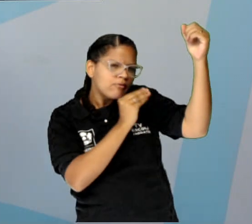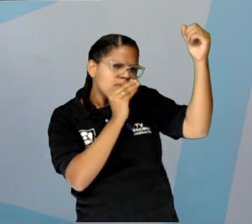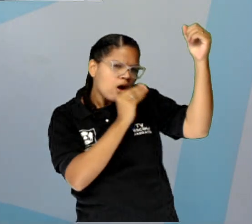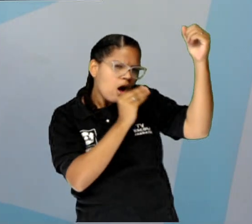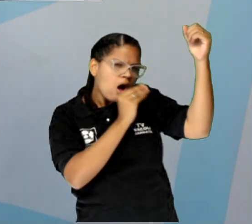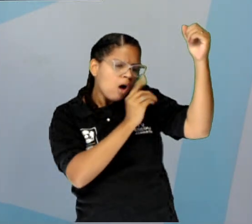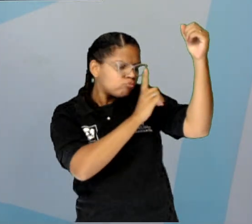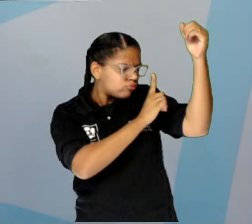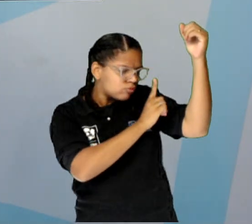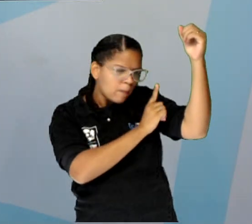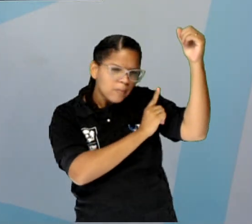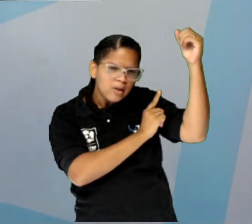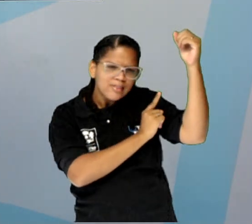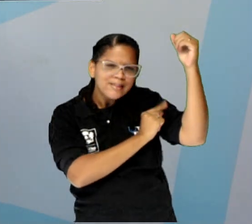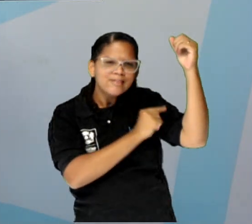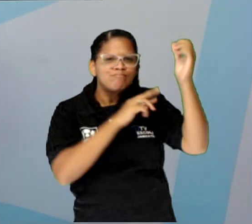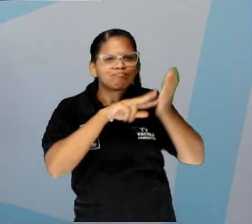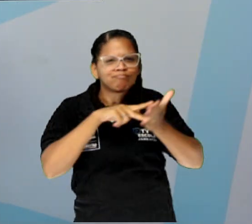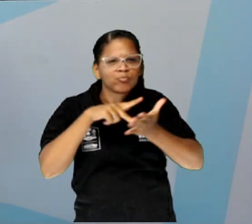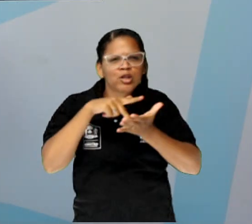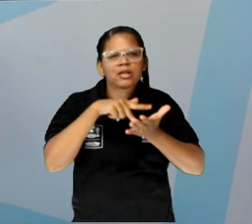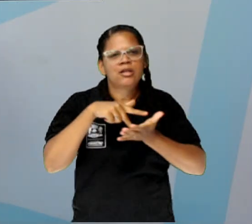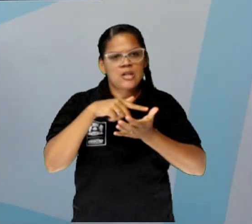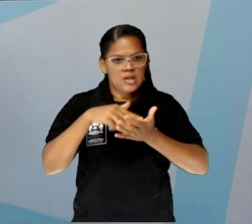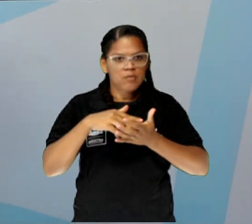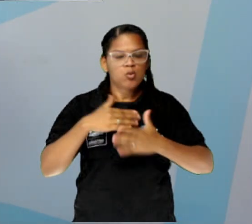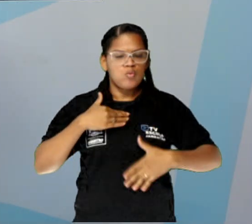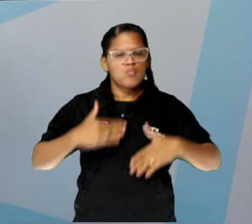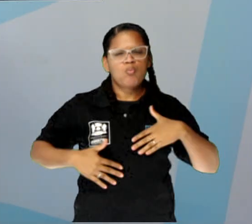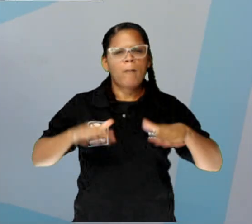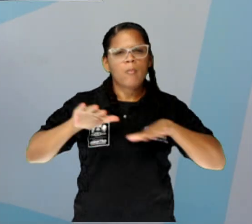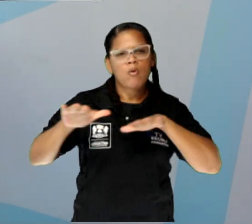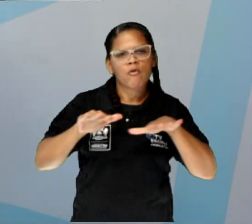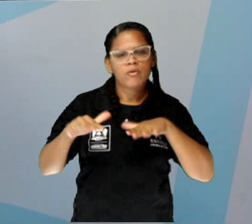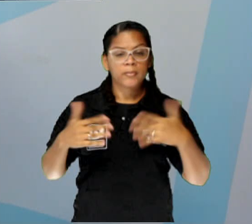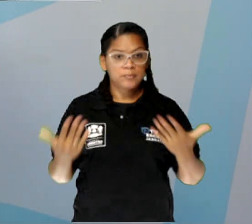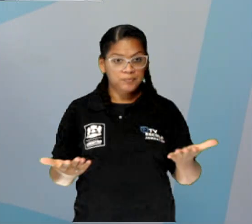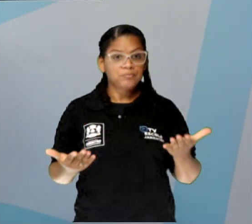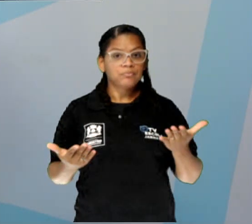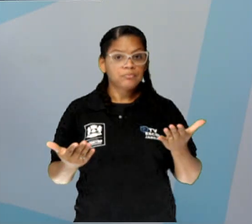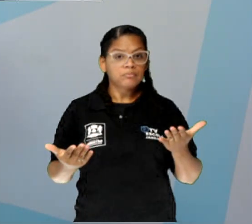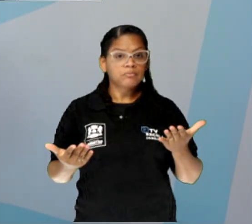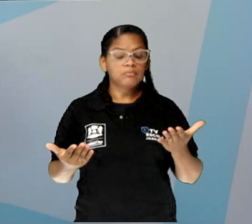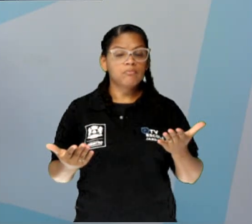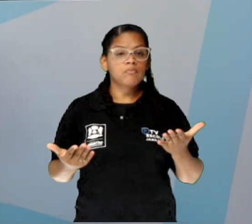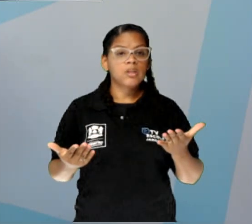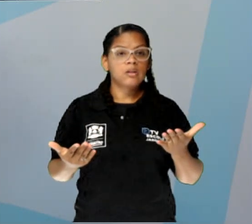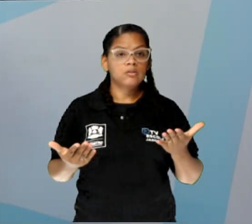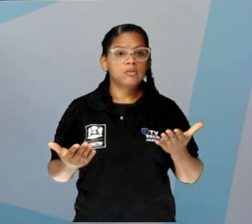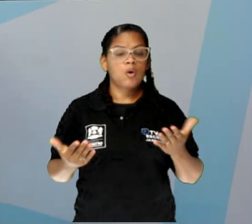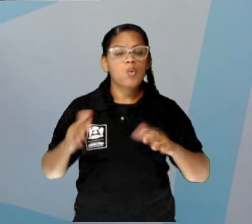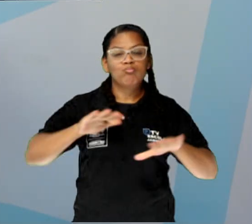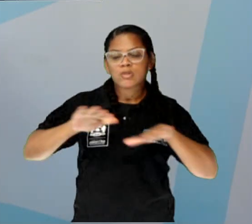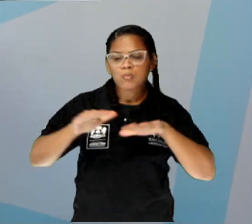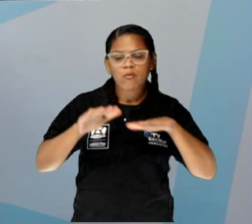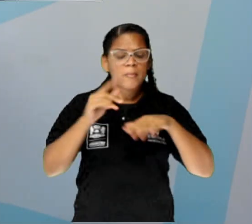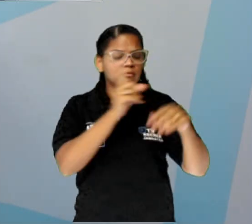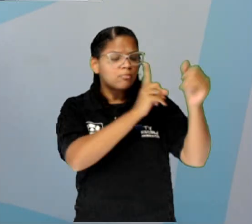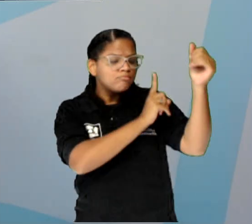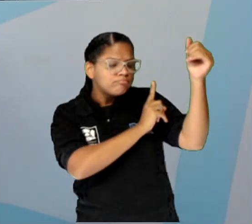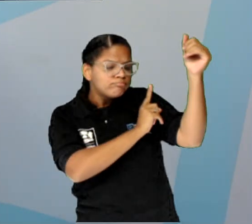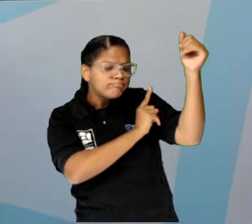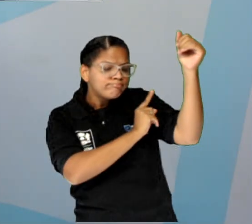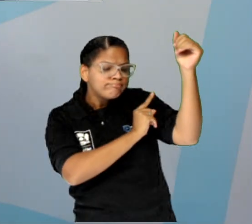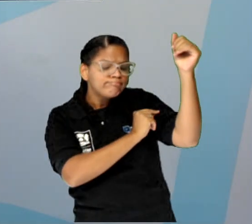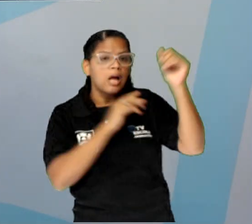massa e a gente vai perdendo equilíbrio em alguns movimentos. Né? Então, nesse movimento que a gente perde, o exercício funcional, a